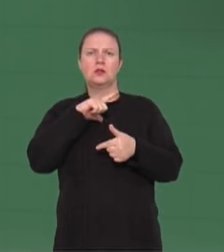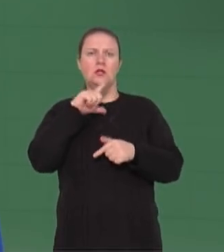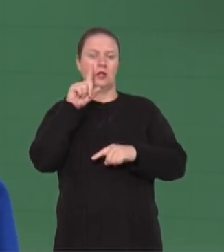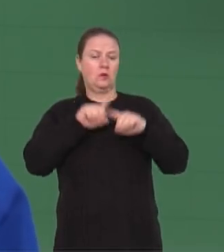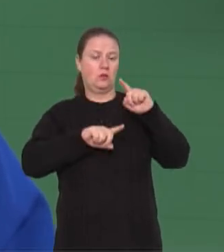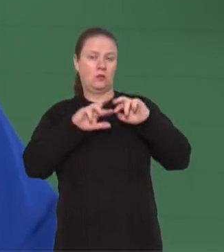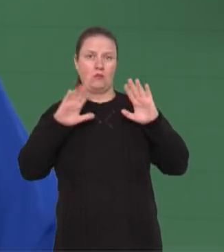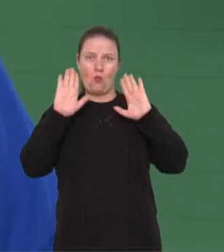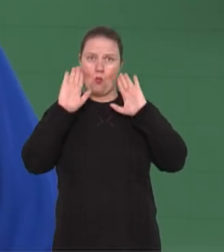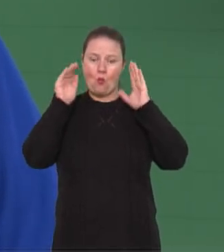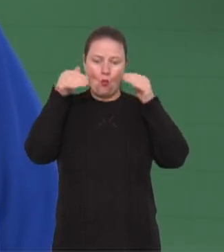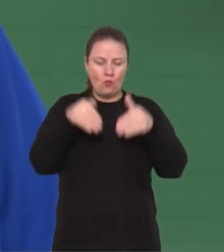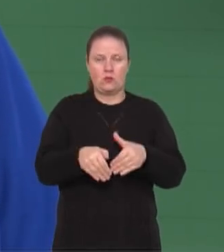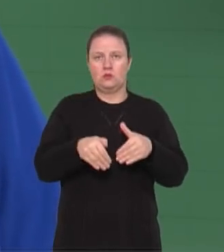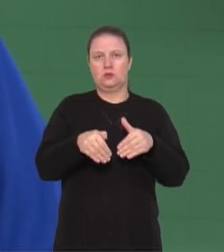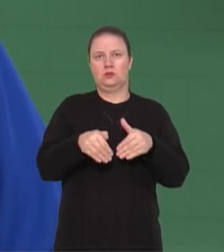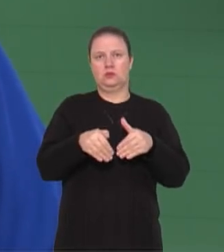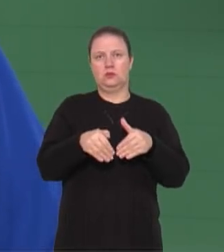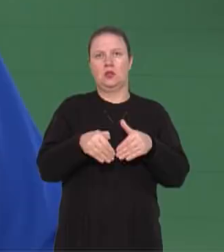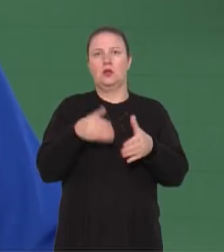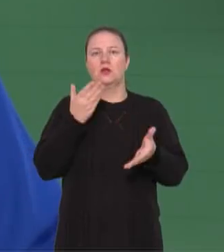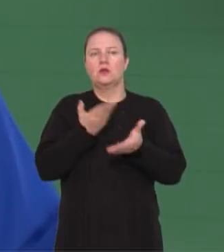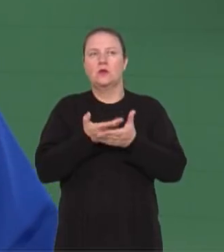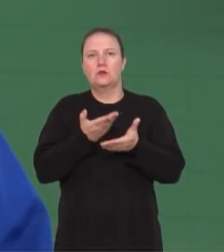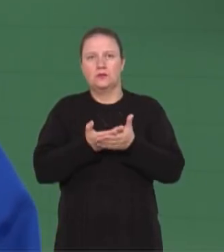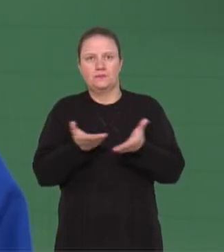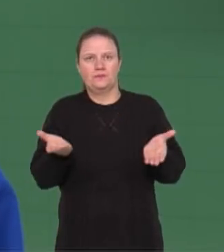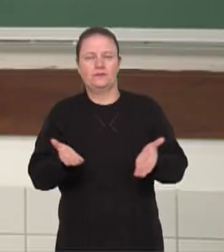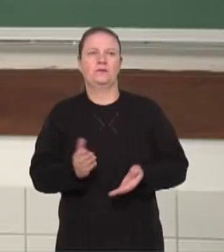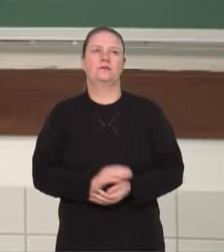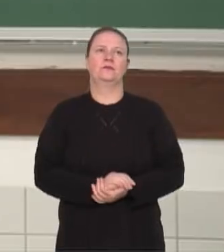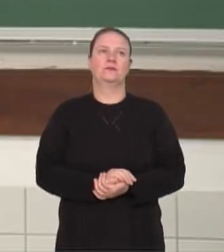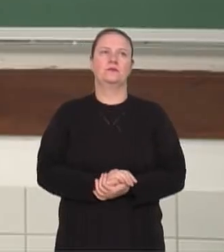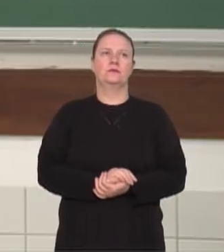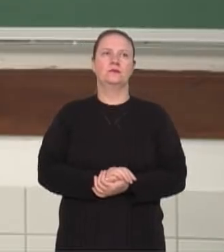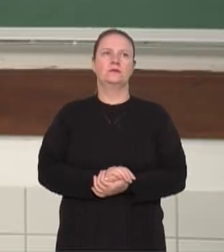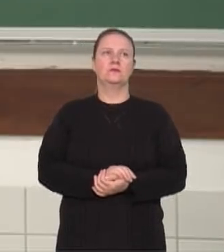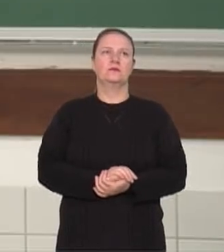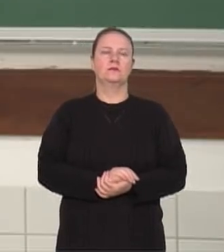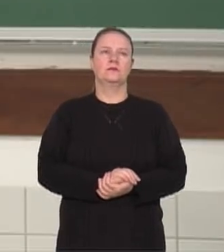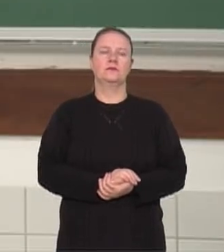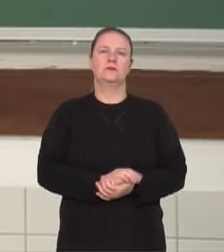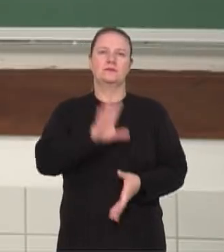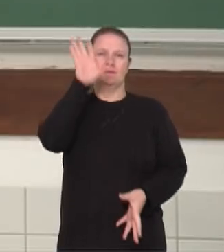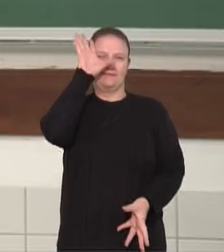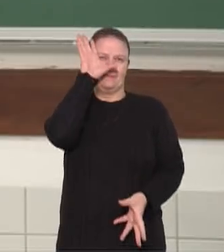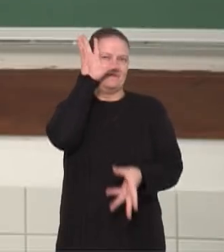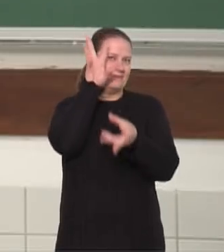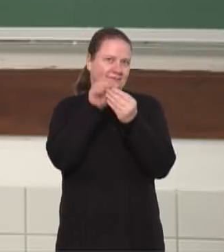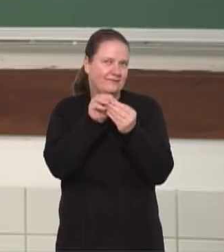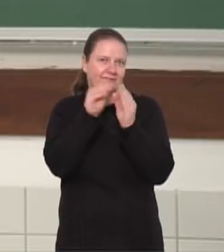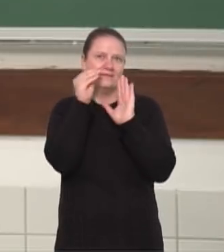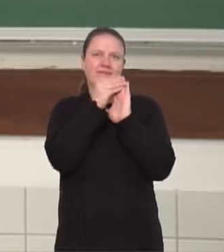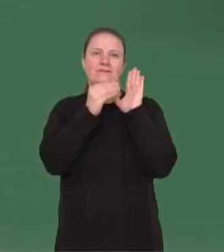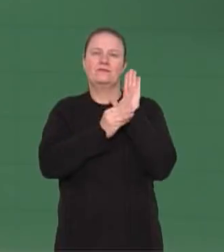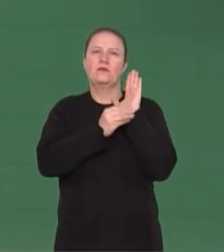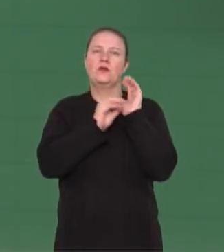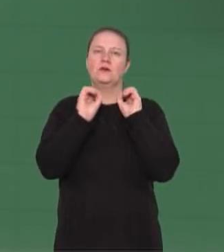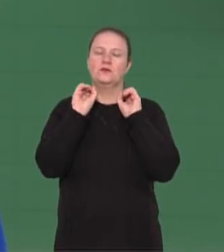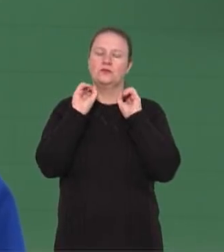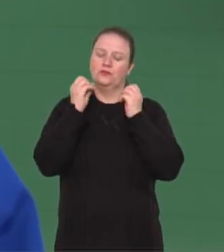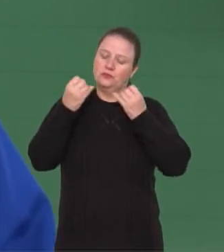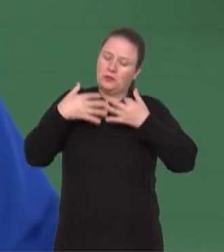são específicos e a gente vai estudar um pouquinho mais nessa aula. Vamos também fazer aqui uma revisãozinha, né, dos conteúdos trabalhados nas